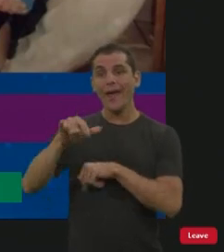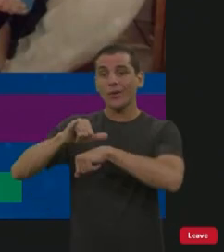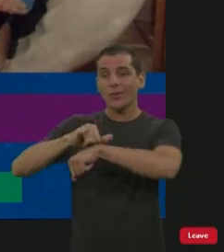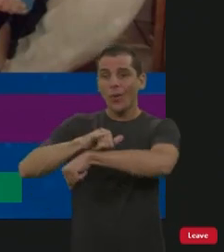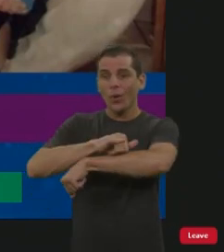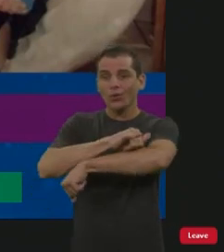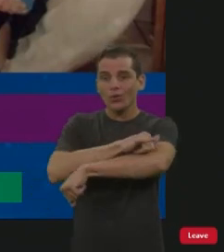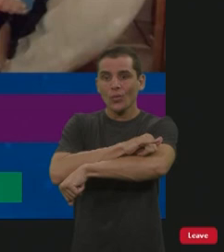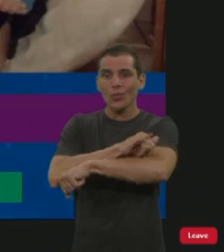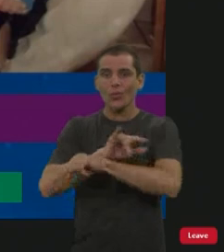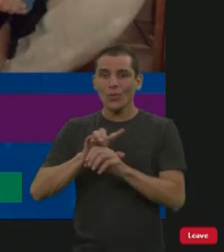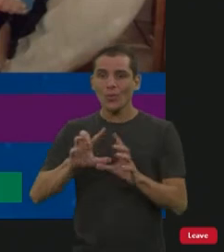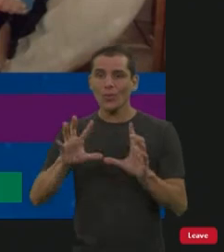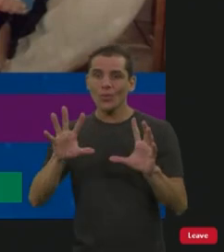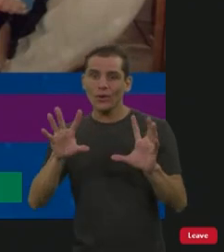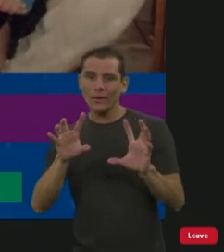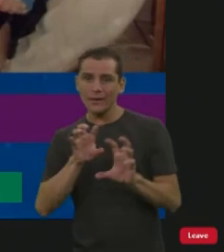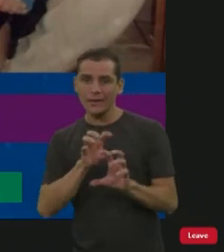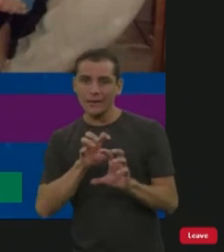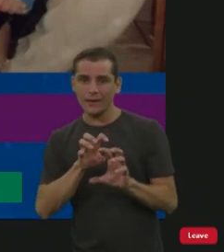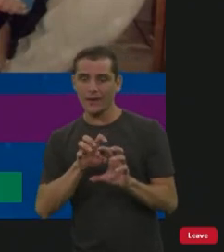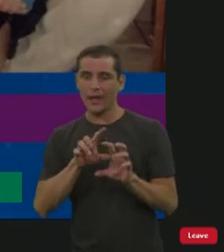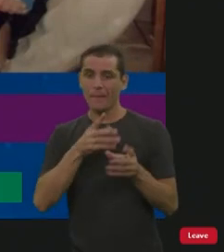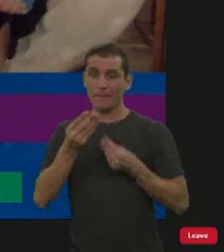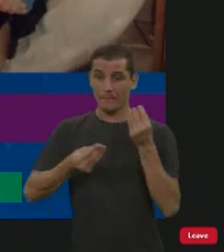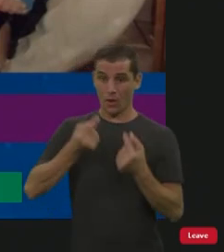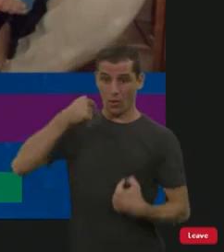funcionamento do nosso organismo, tá?